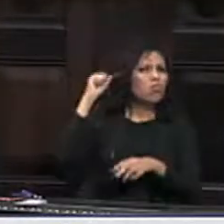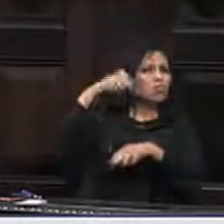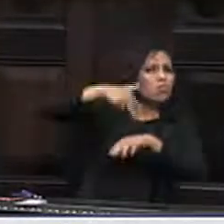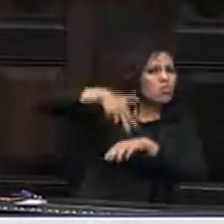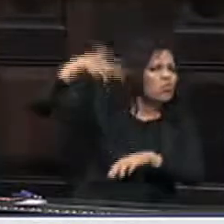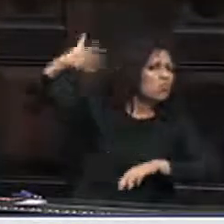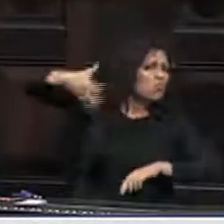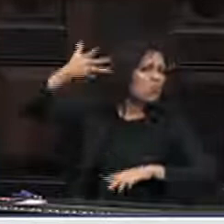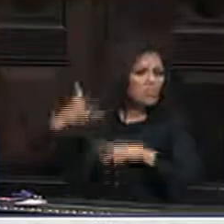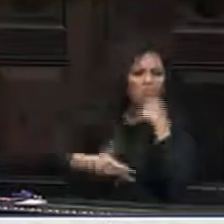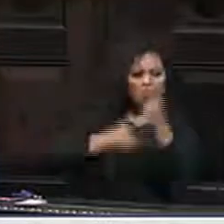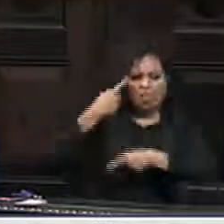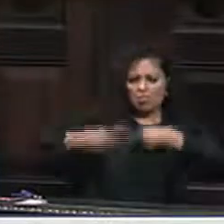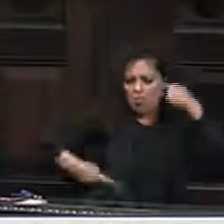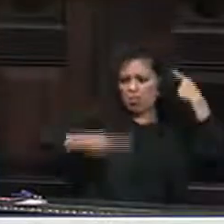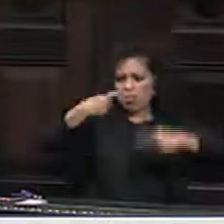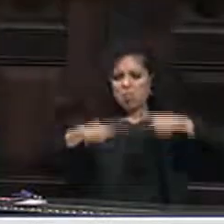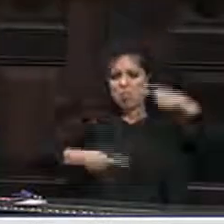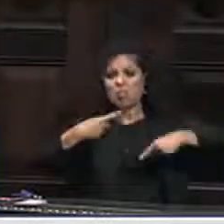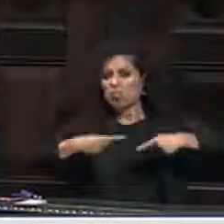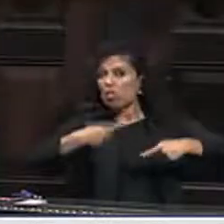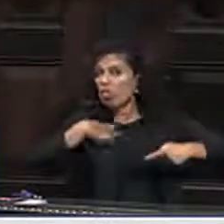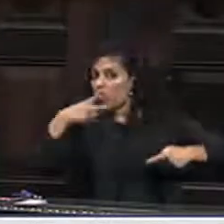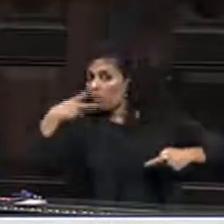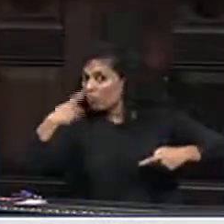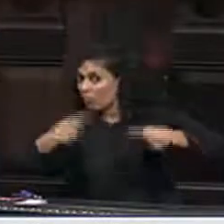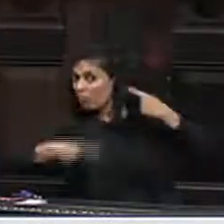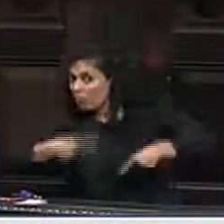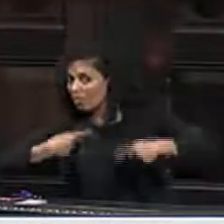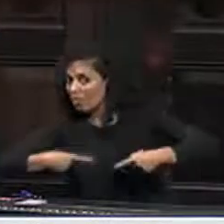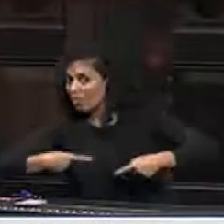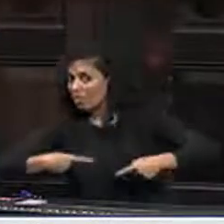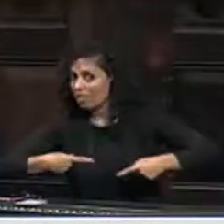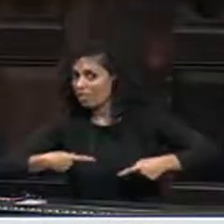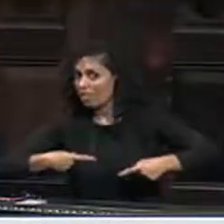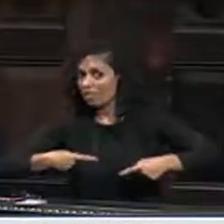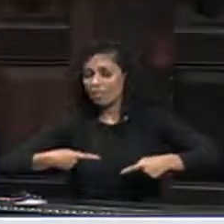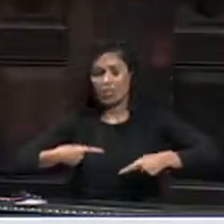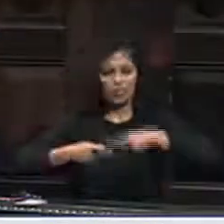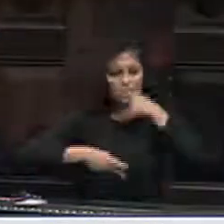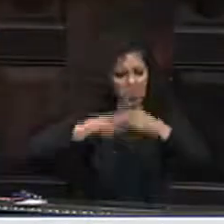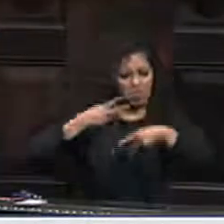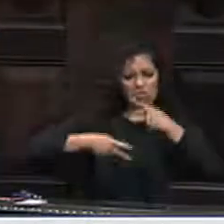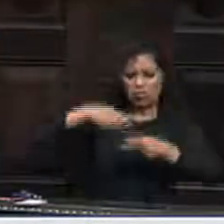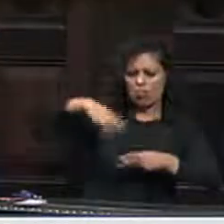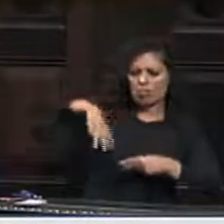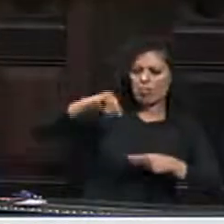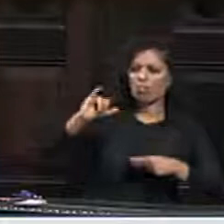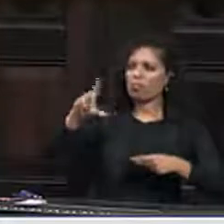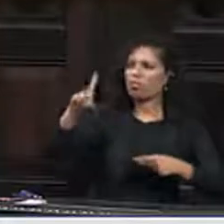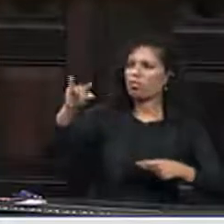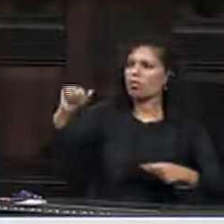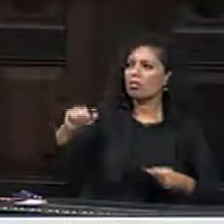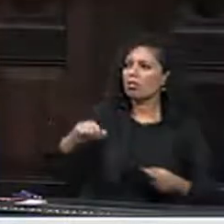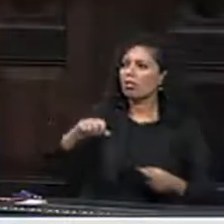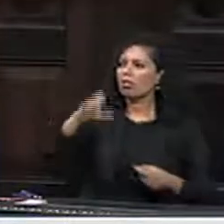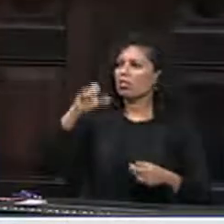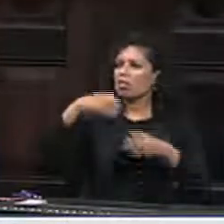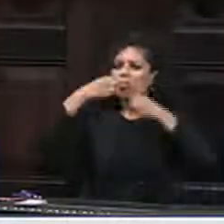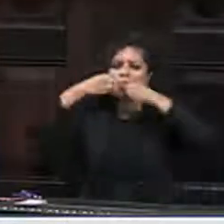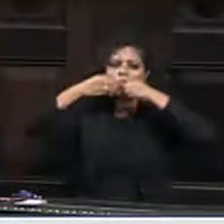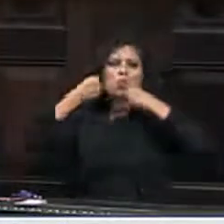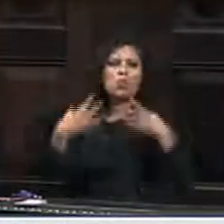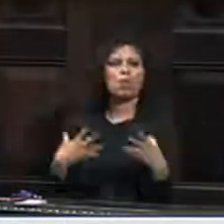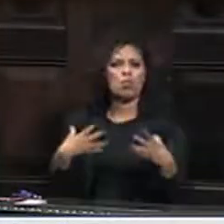político, falando de político, dizendo que as milícias eram uma organização